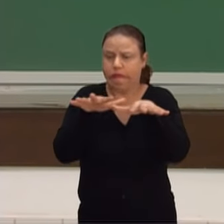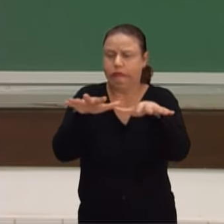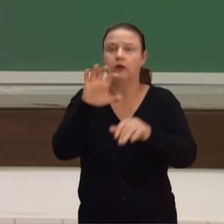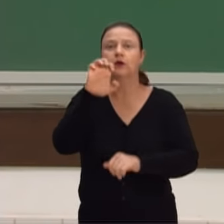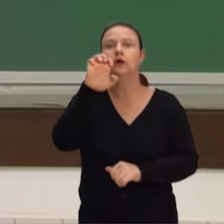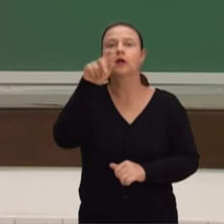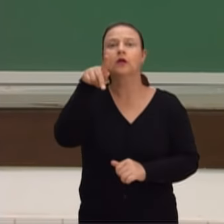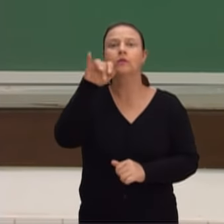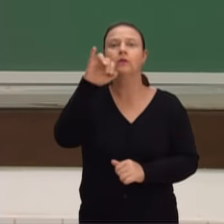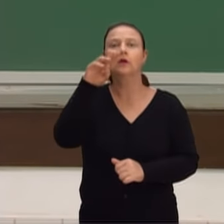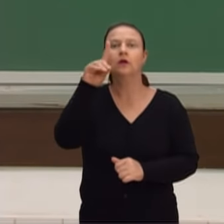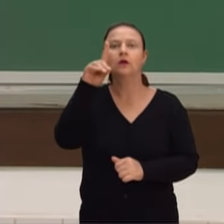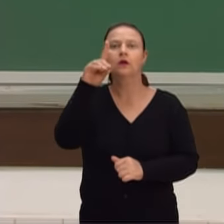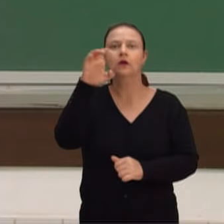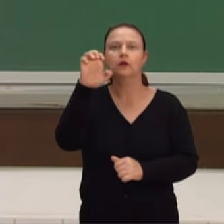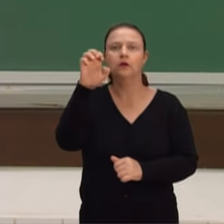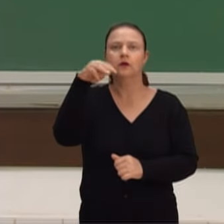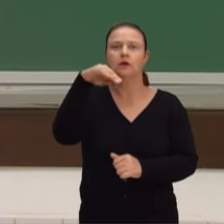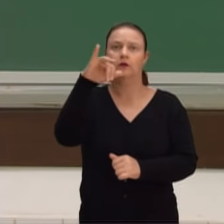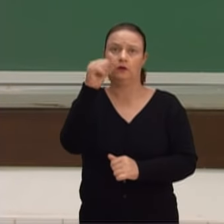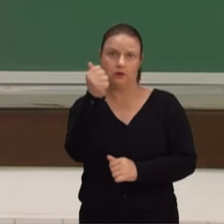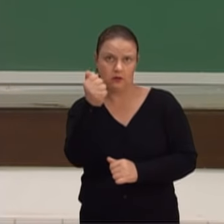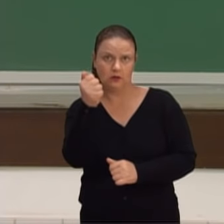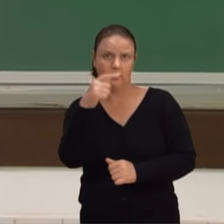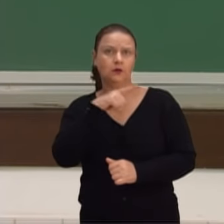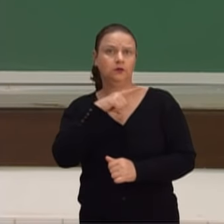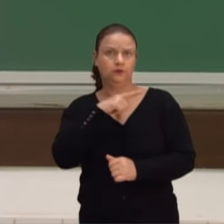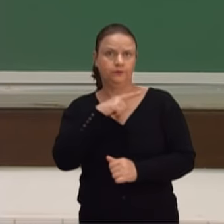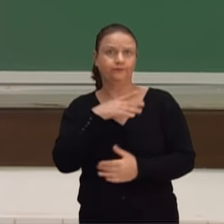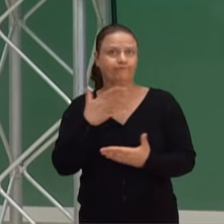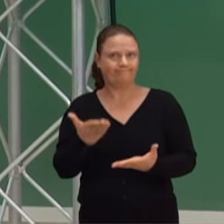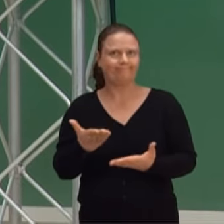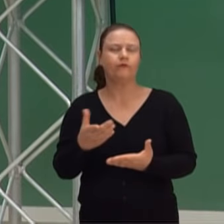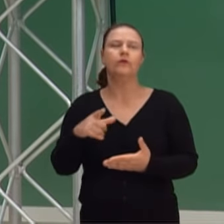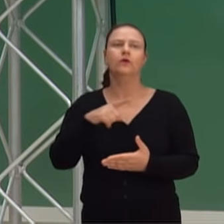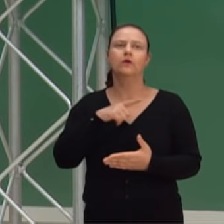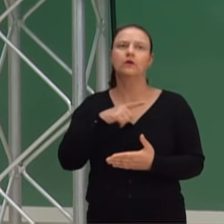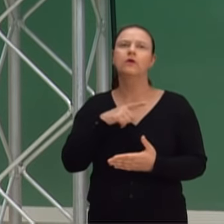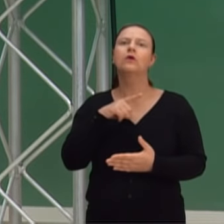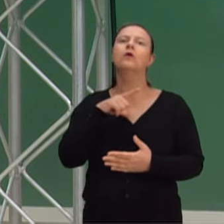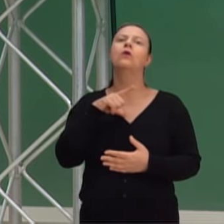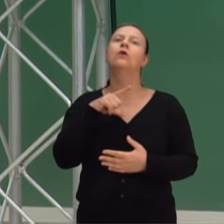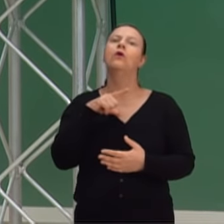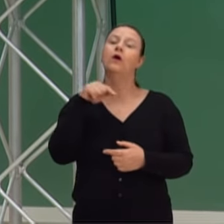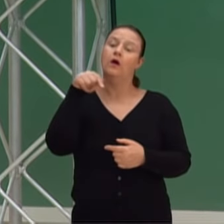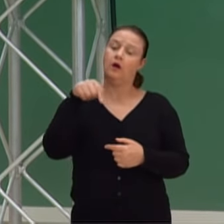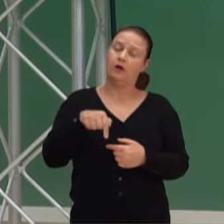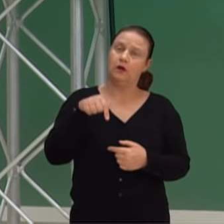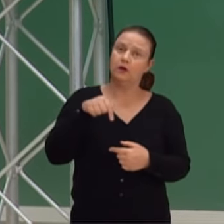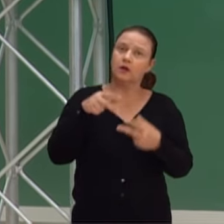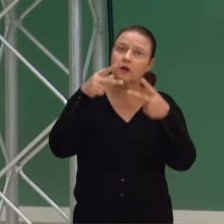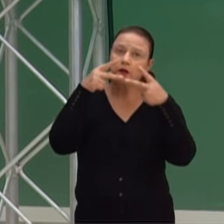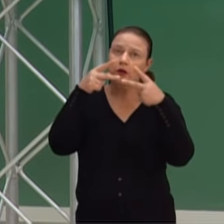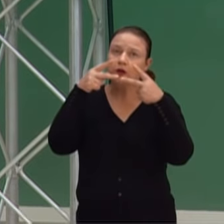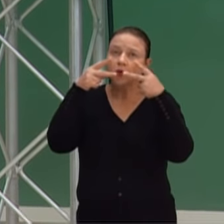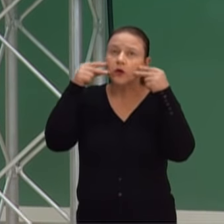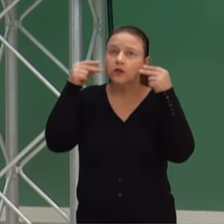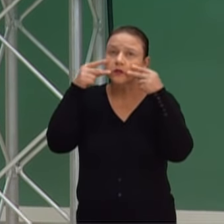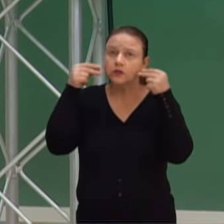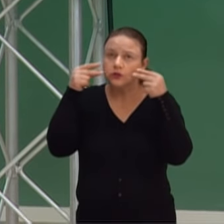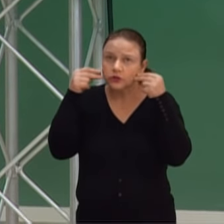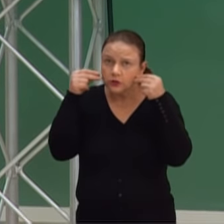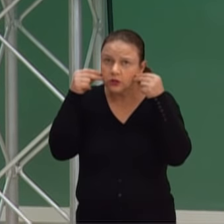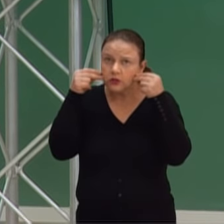europeus, com asiáticos, já tinham anticorpos para as principais doenças dos europeus. Os indígenas